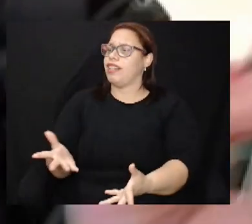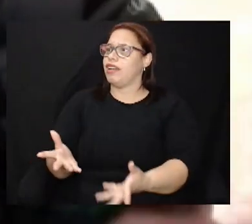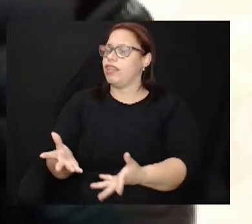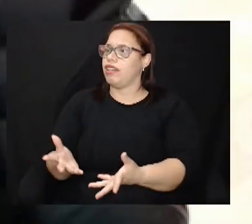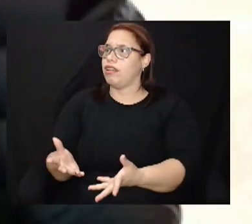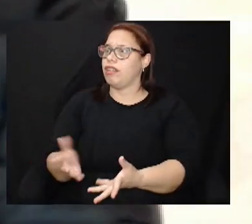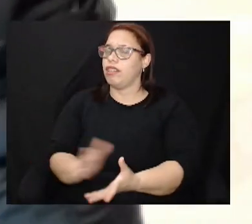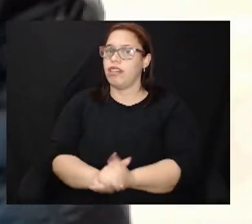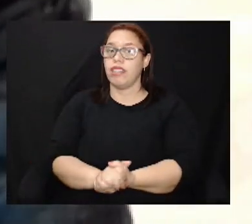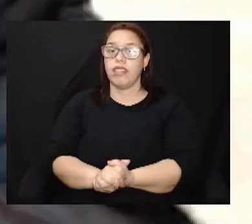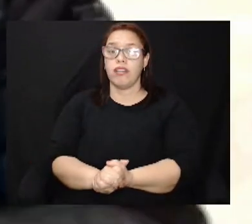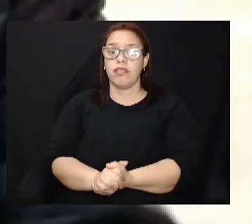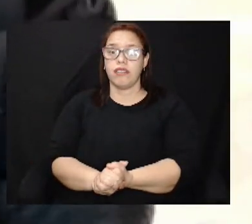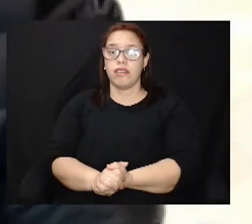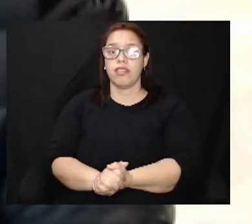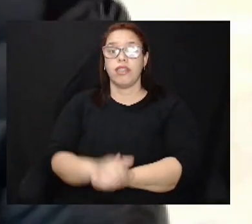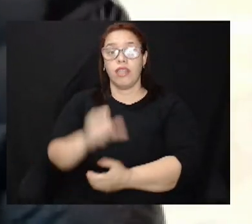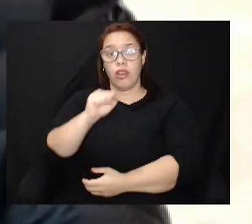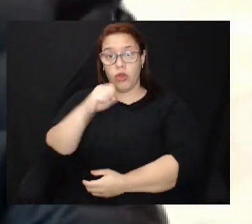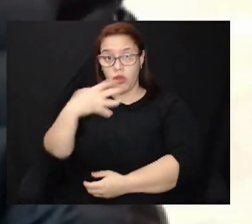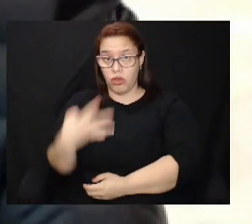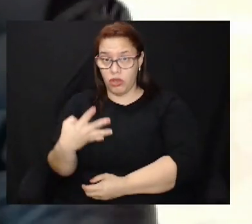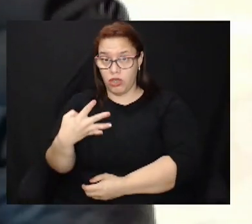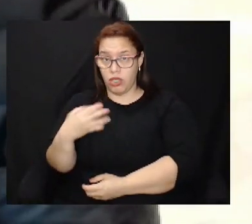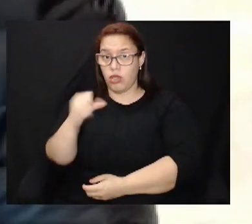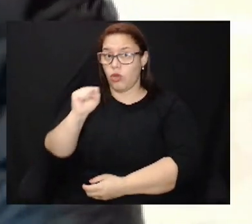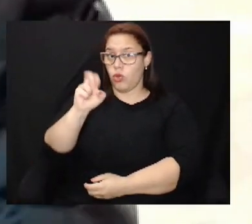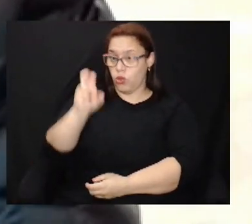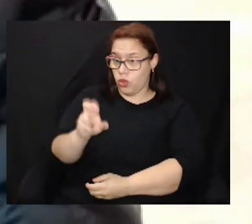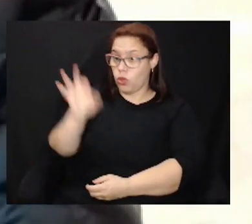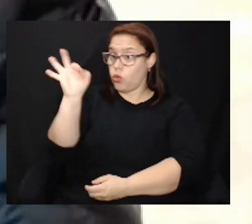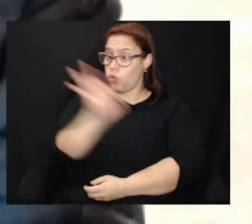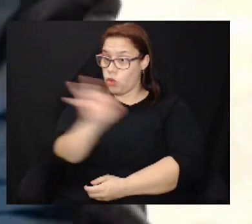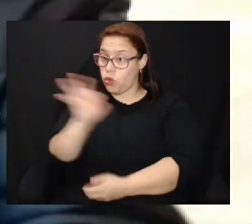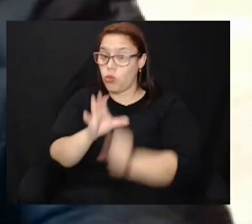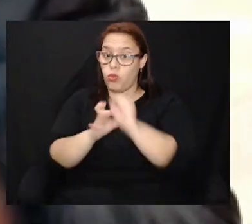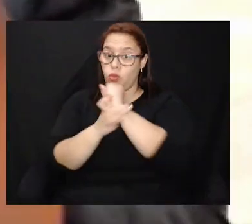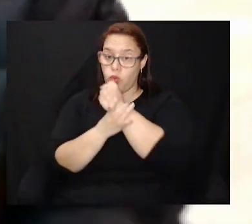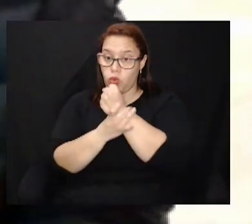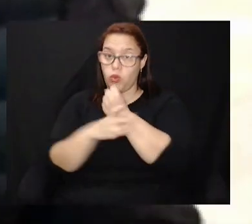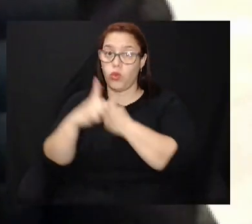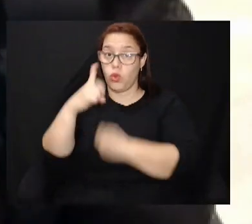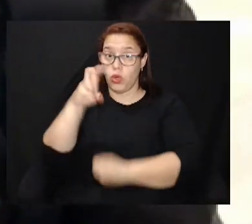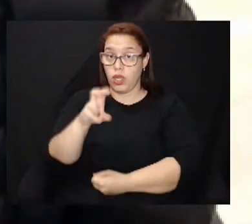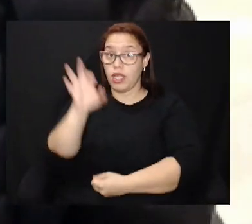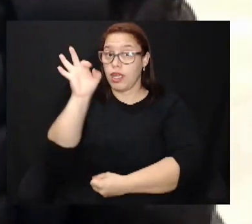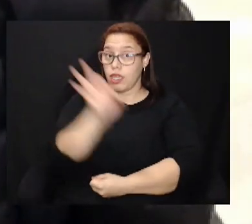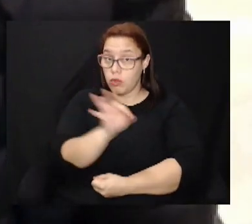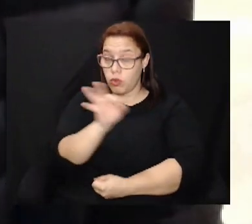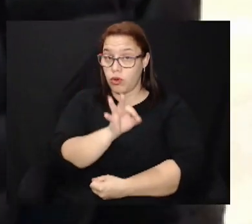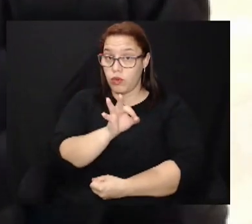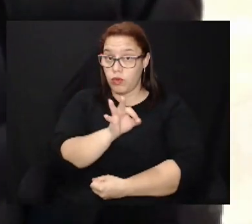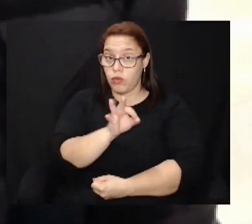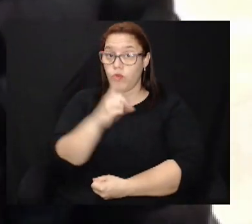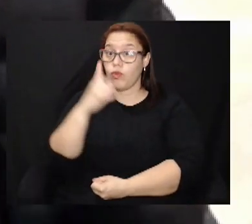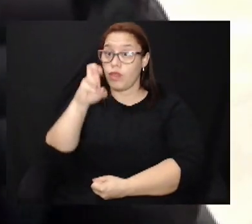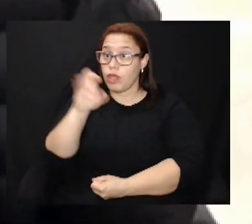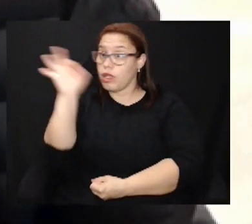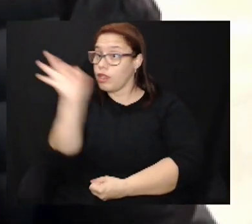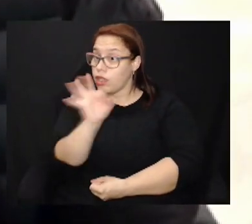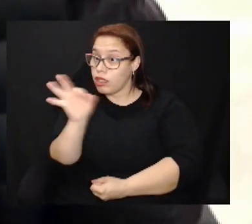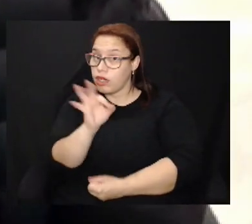eu falei 84, uns é 85% preservado, 15%. Desses 15%,